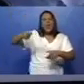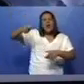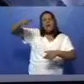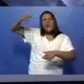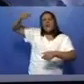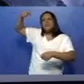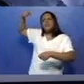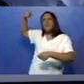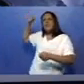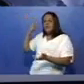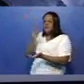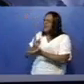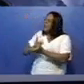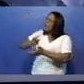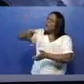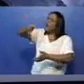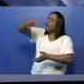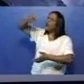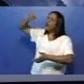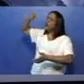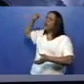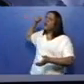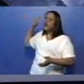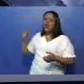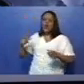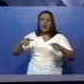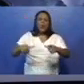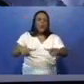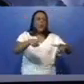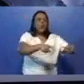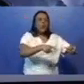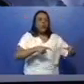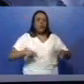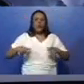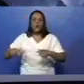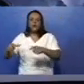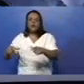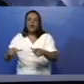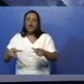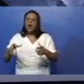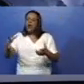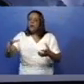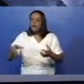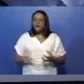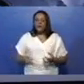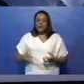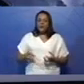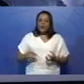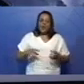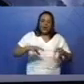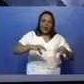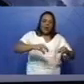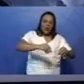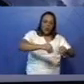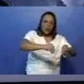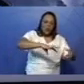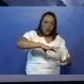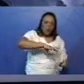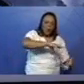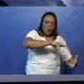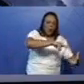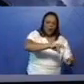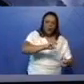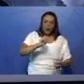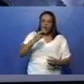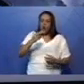sempre algo que se passou há muito tempo. O espaço, é a própria terra ou um lugar sagrado. Por exemplo, o lugar